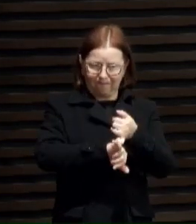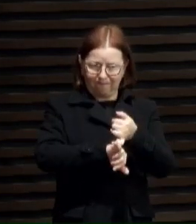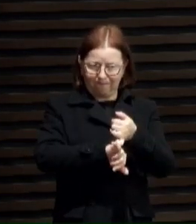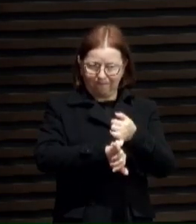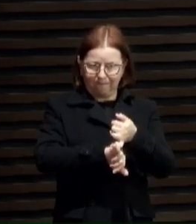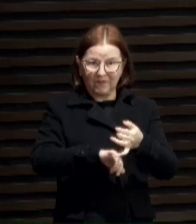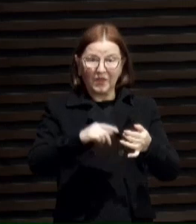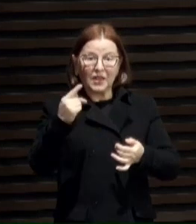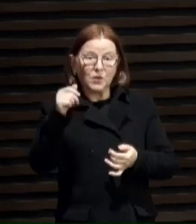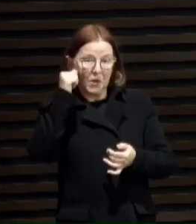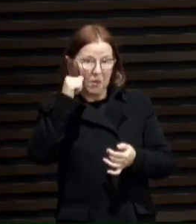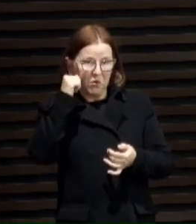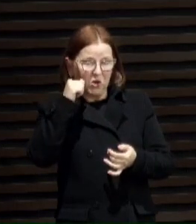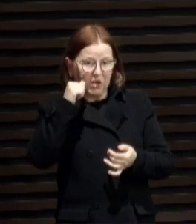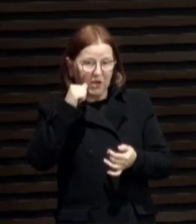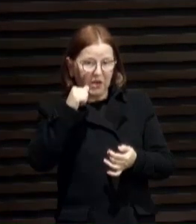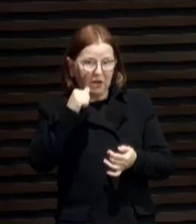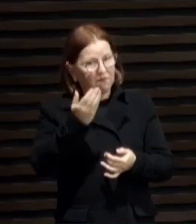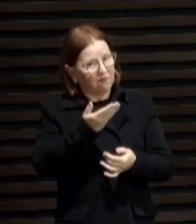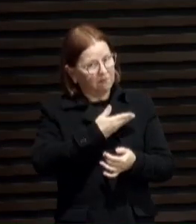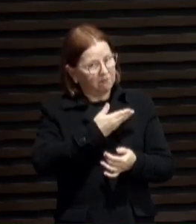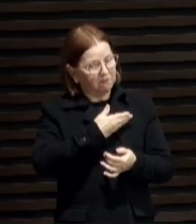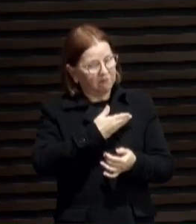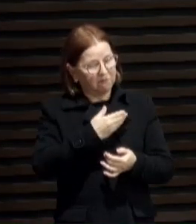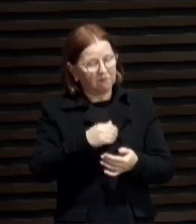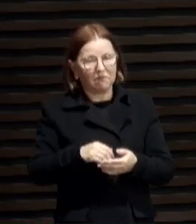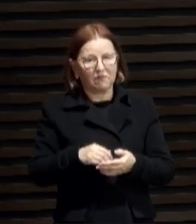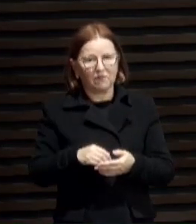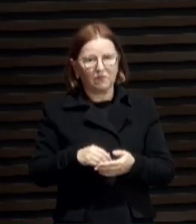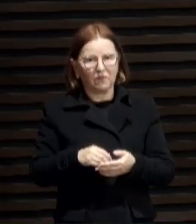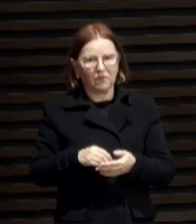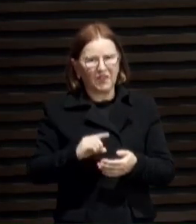companheira e a mulher da tua aliança. Não fez o Senhor